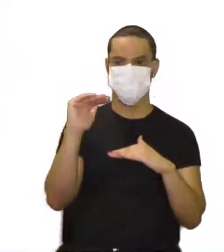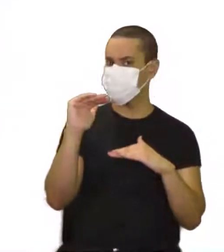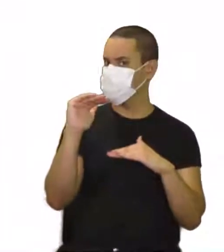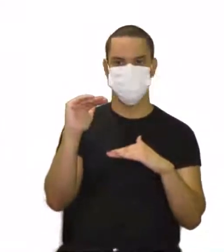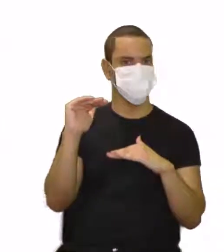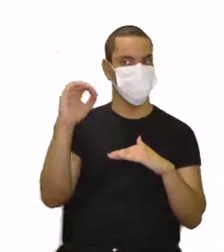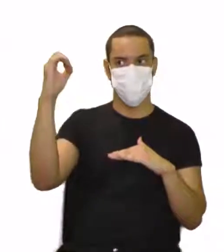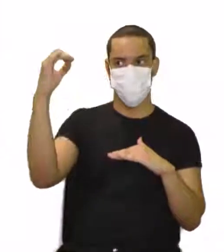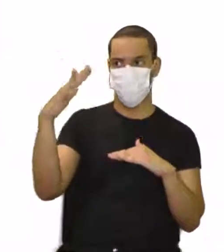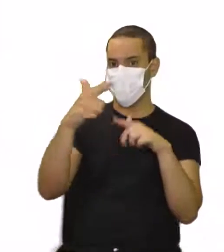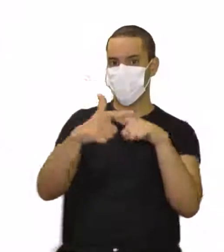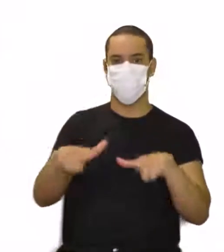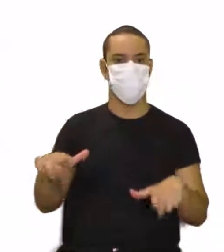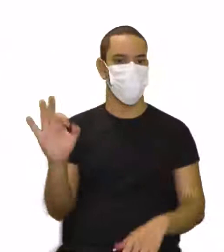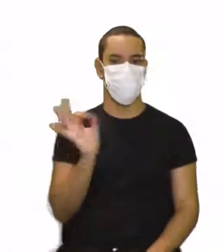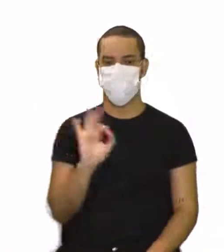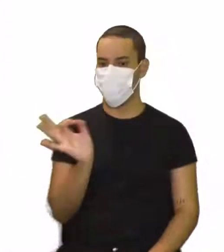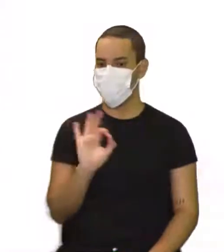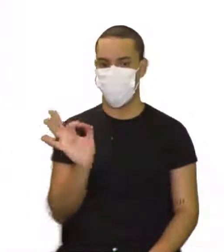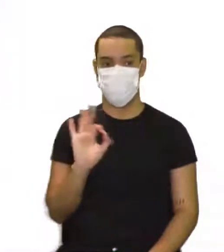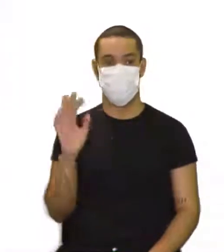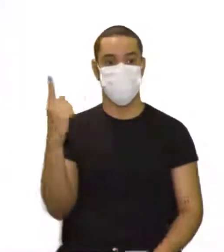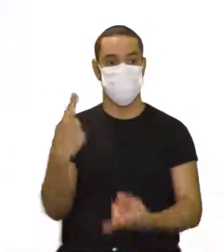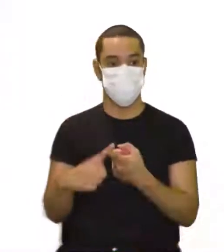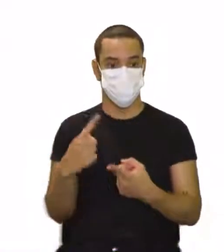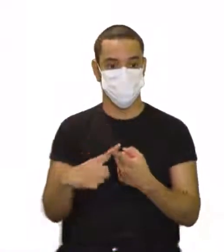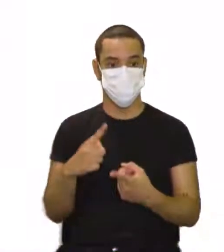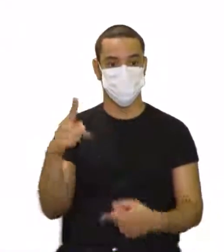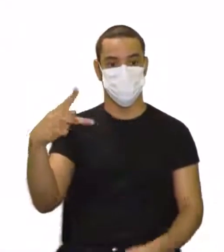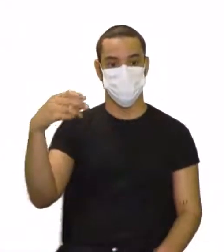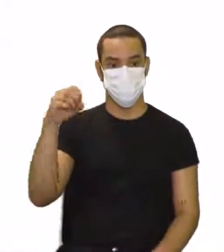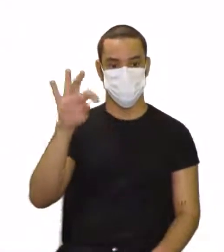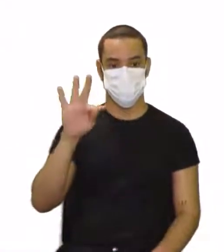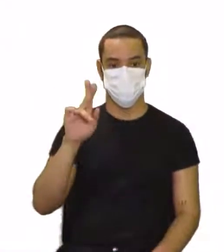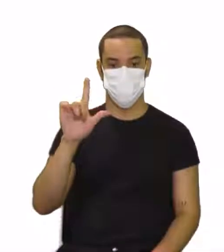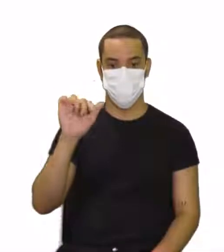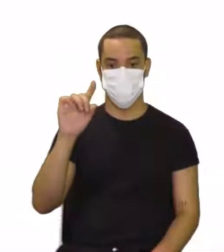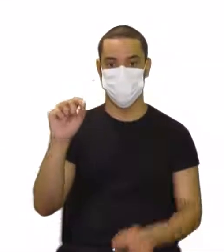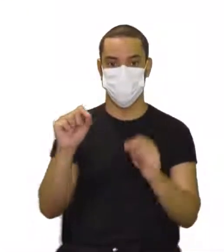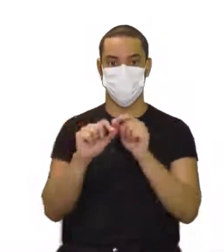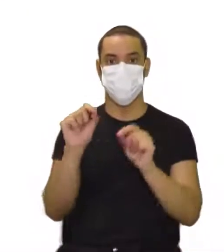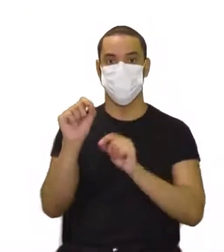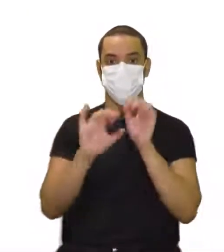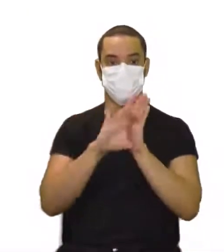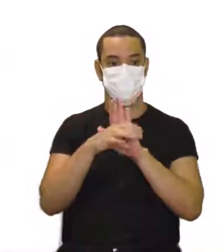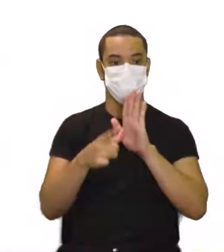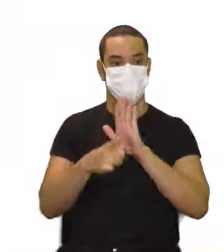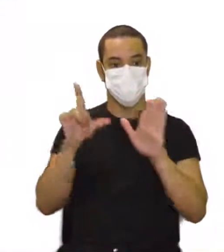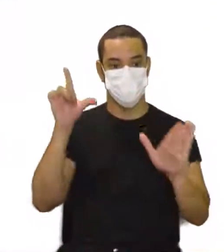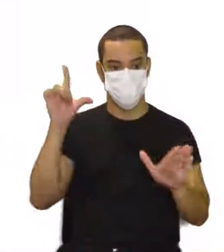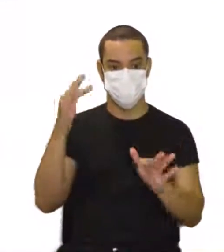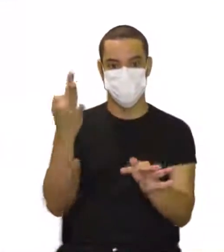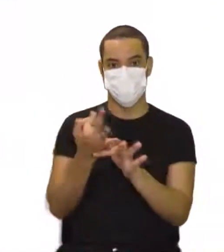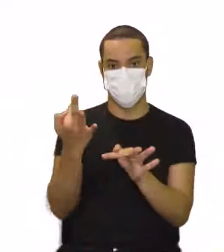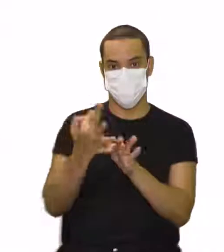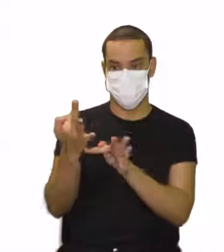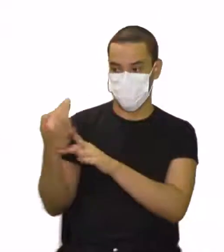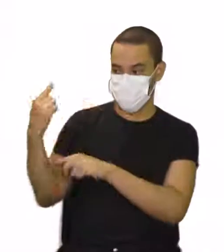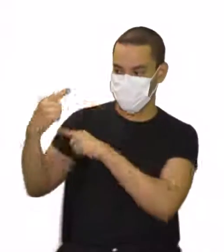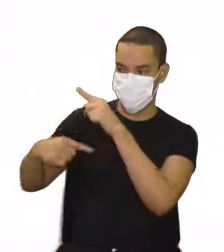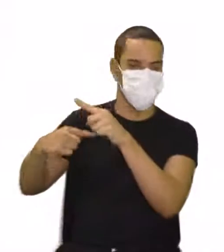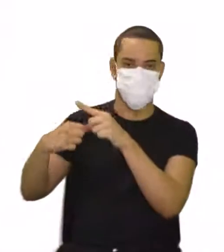velocidade da luz no vácuo. Esse postulado fez cair por terra o conceito da física clássica de